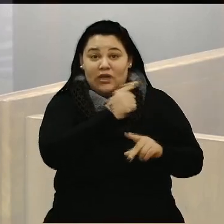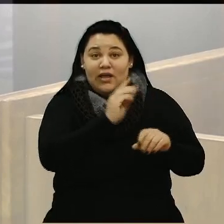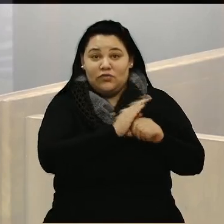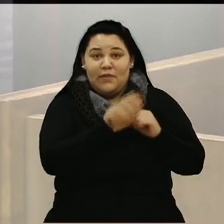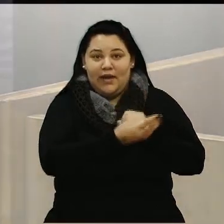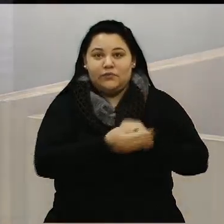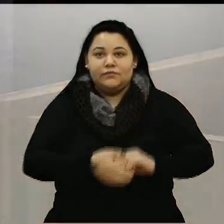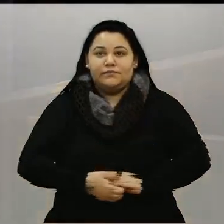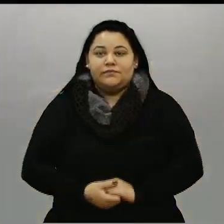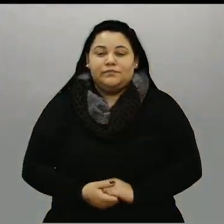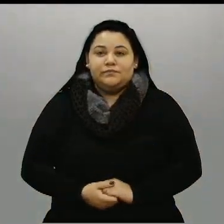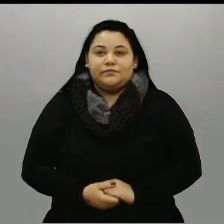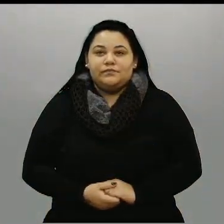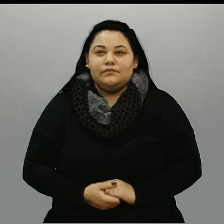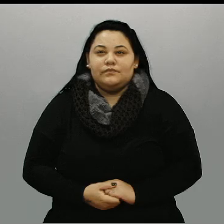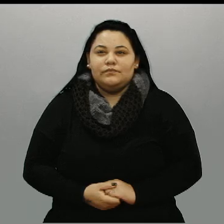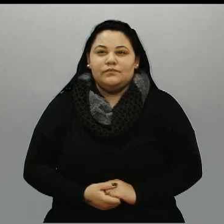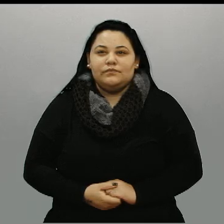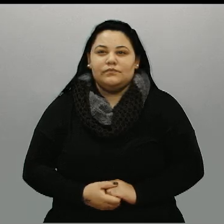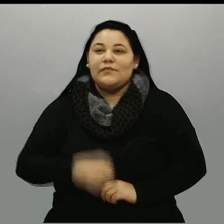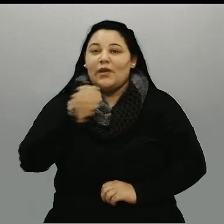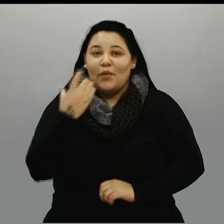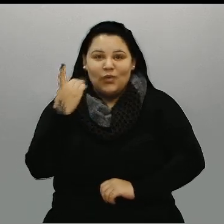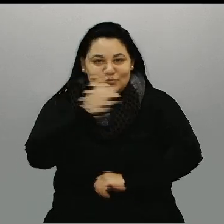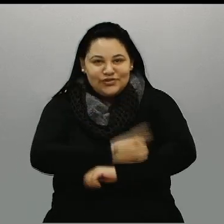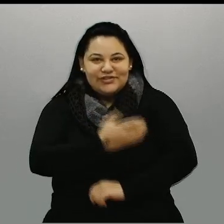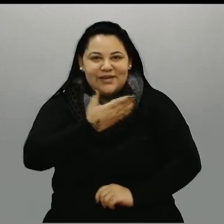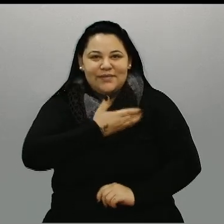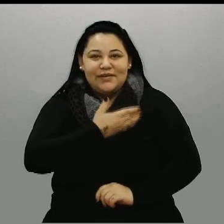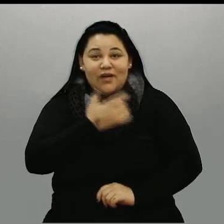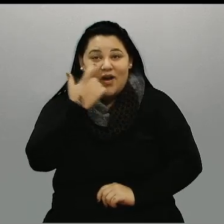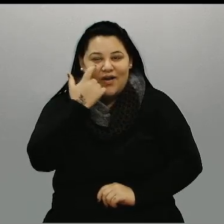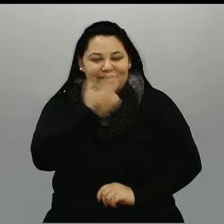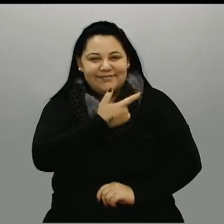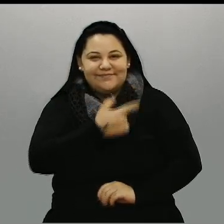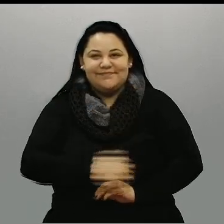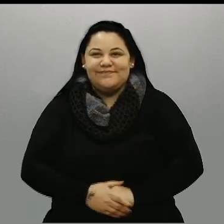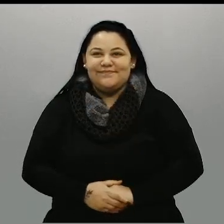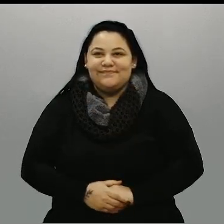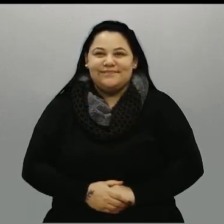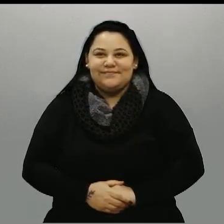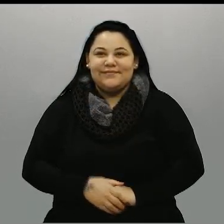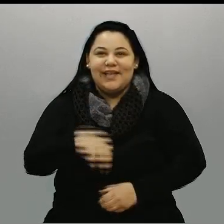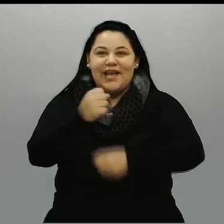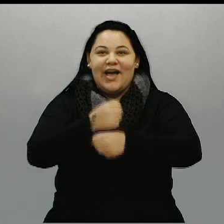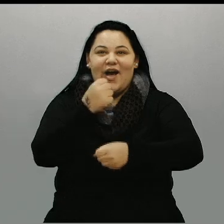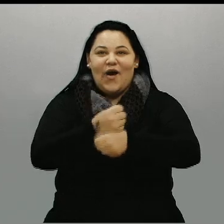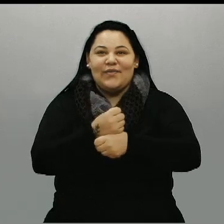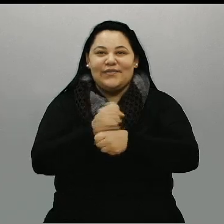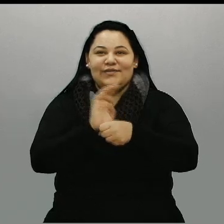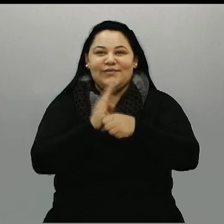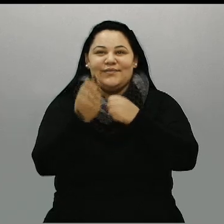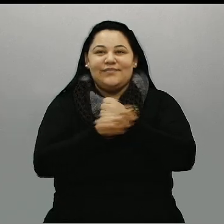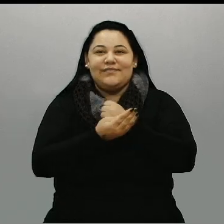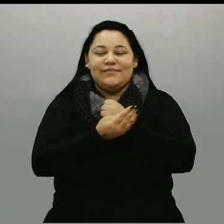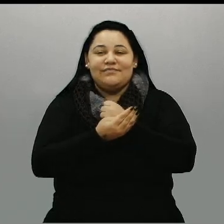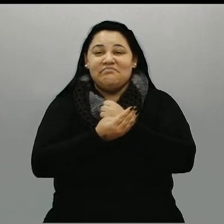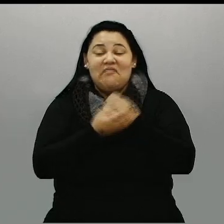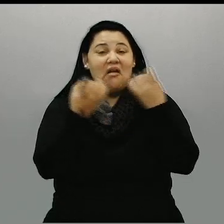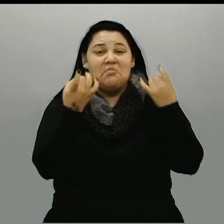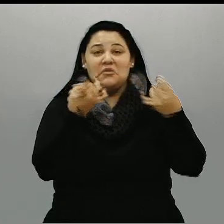o vídeo. Bom dia, meus amigos! Olhem só como anda a obra do Planalto, ó. Totalmente